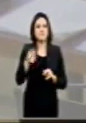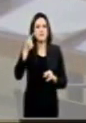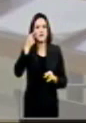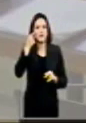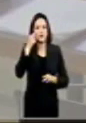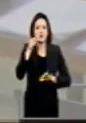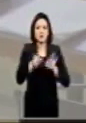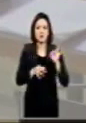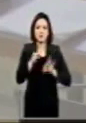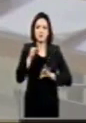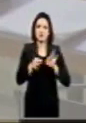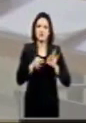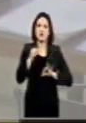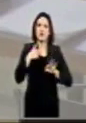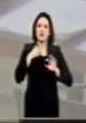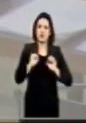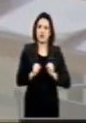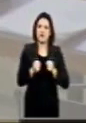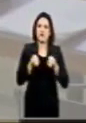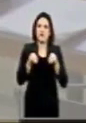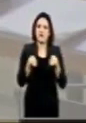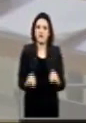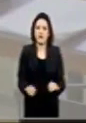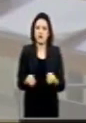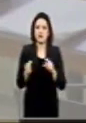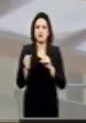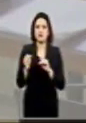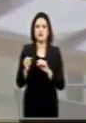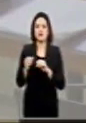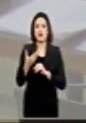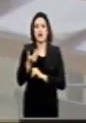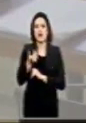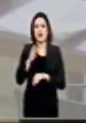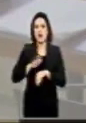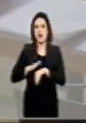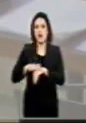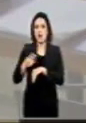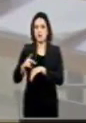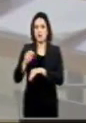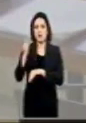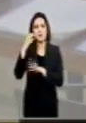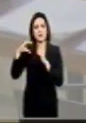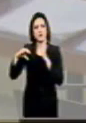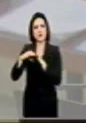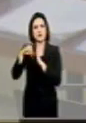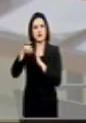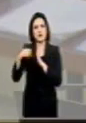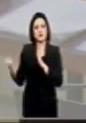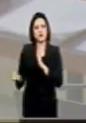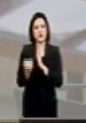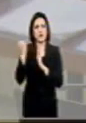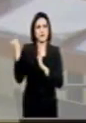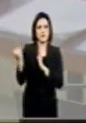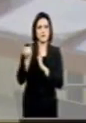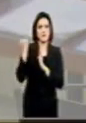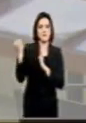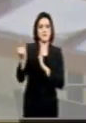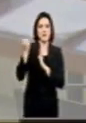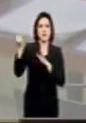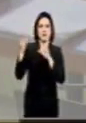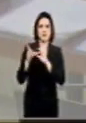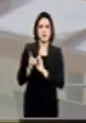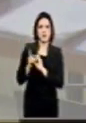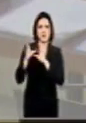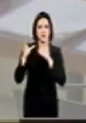reclamante ao defender a autonomia do Senado Federal, órgão indispensável ao equilíbrio federativo e democrático,